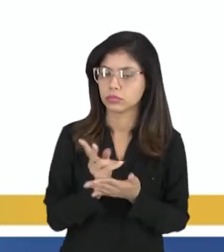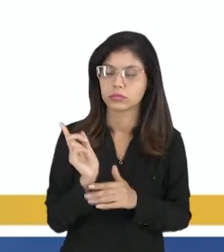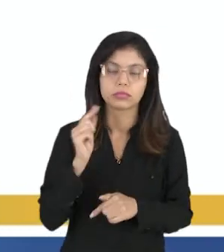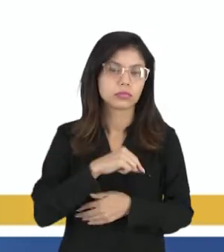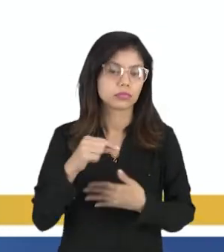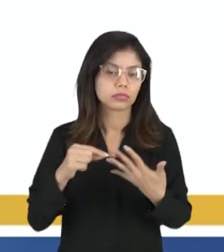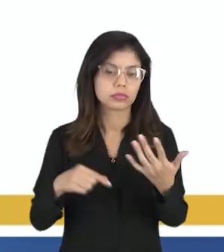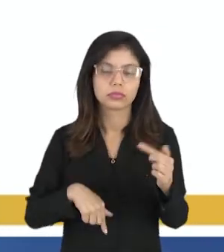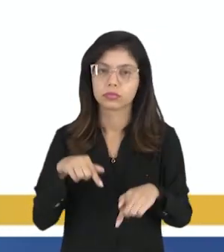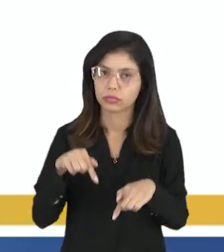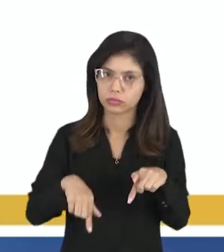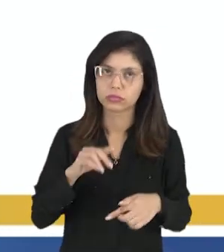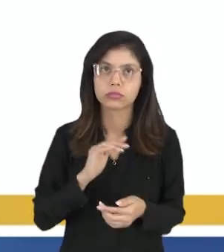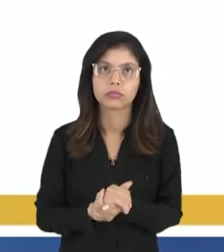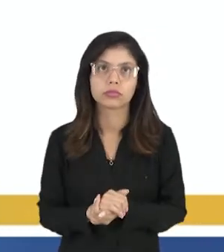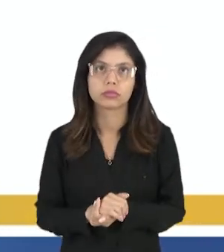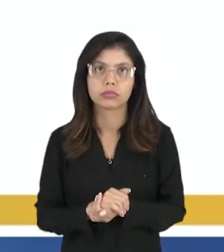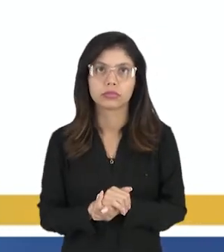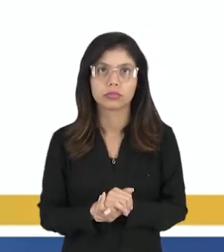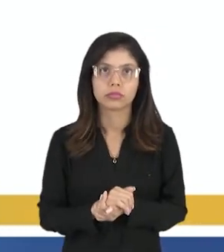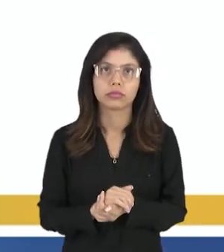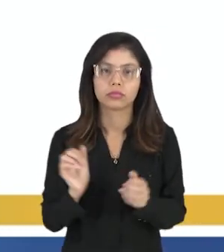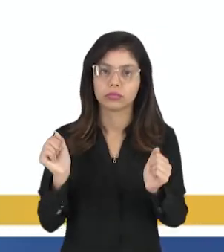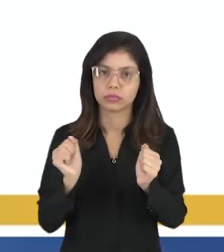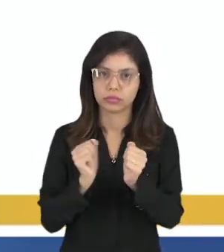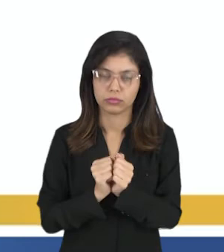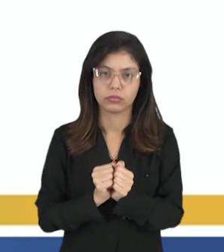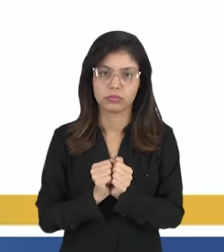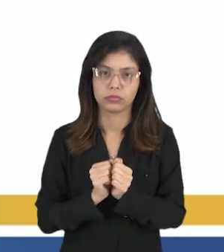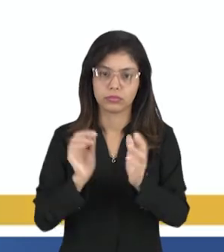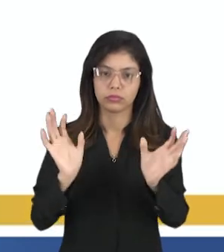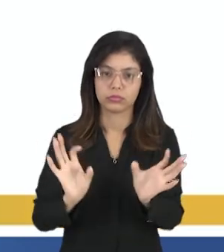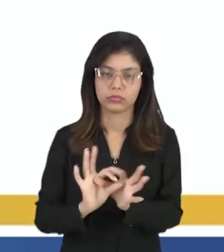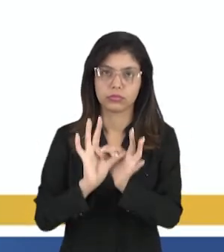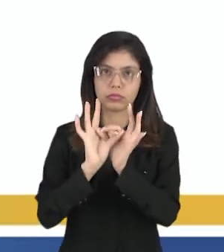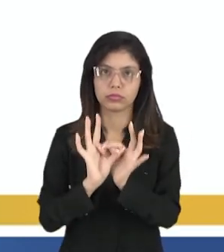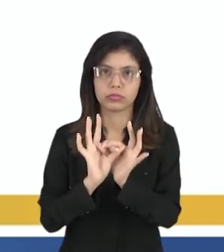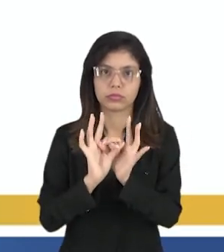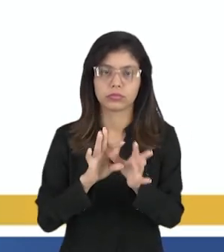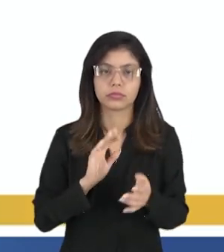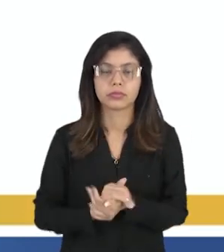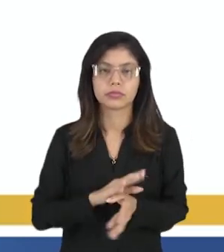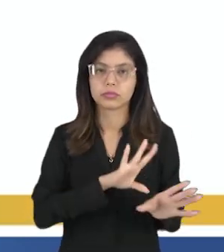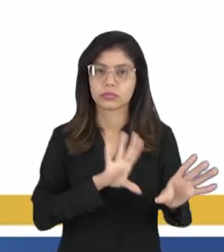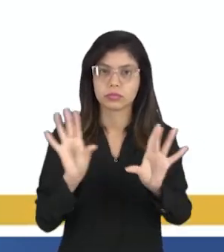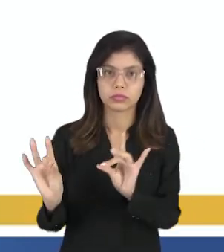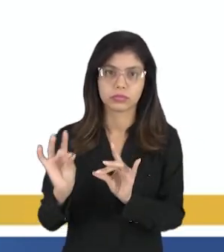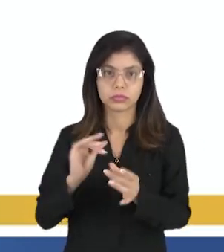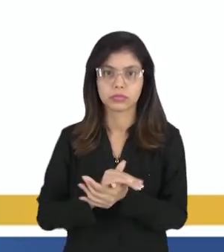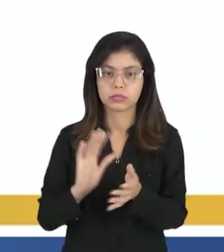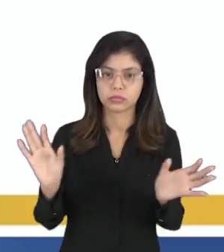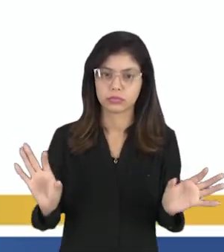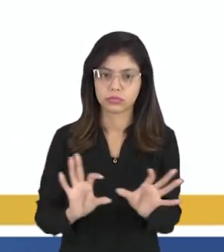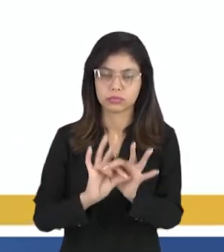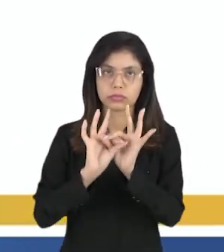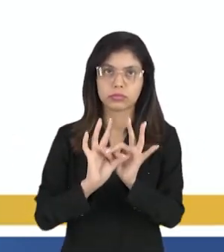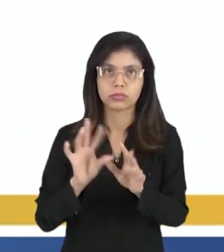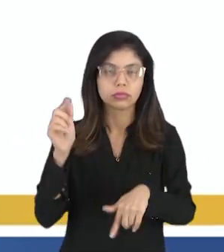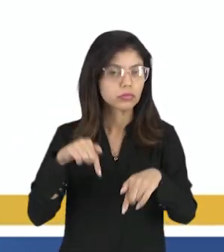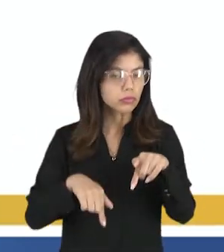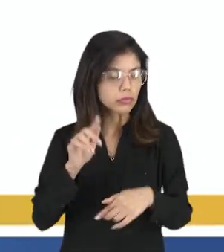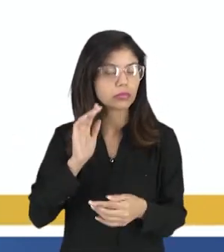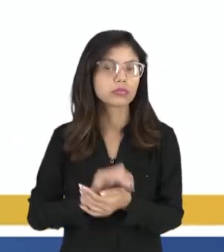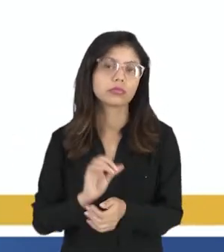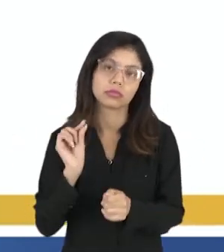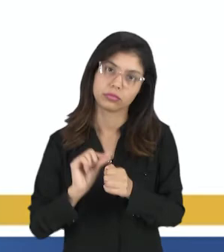elemento químico. Então, aqui nós temos elementos químicos unindo, ligados entre si, através de um tipo de ligação química, formando